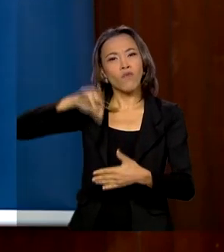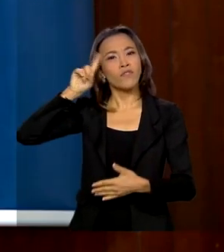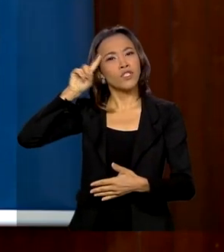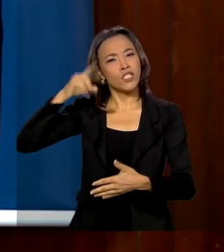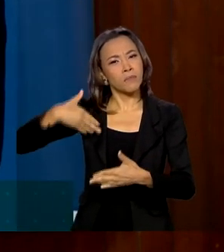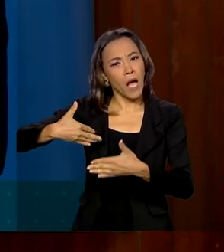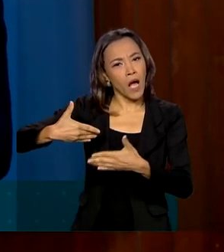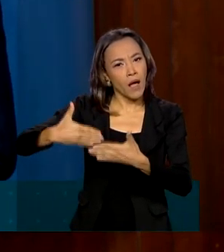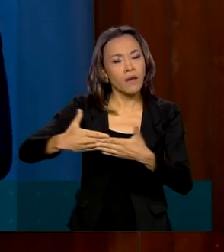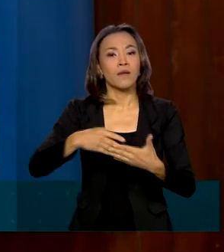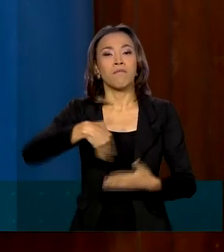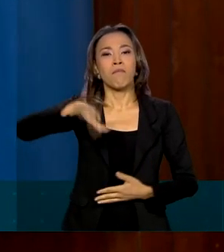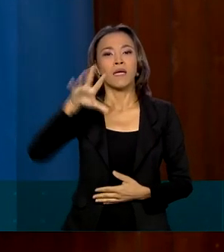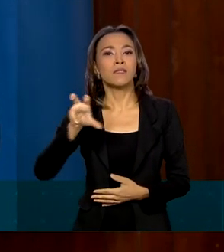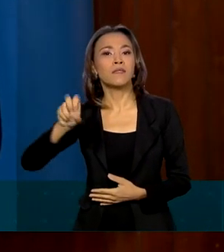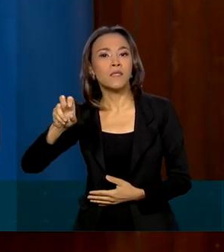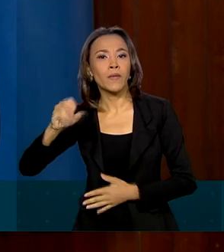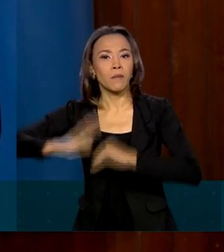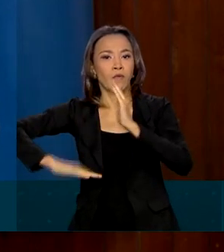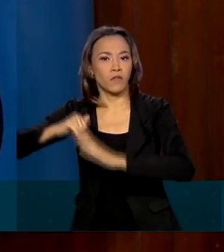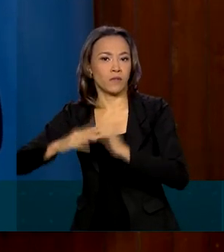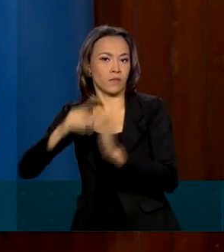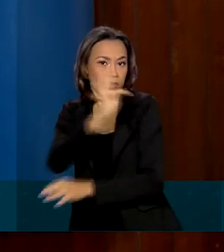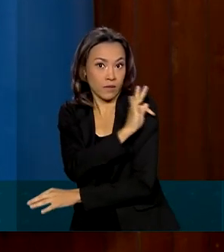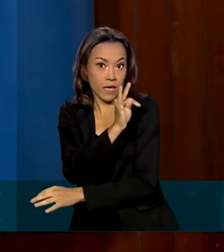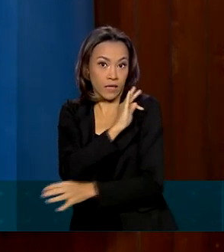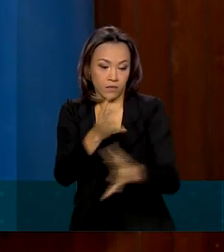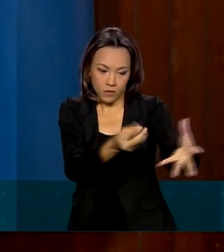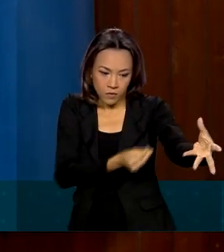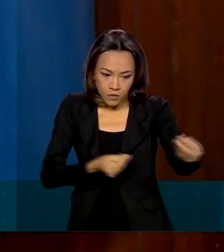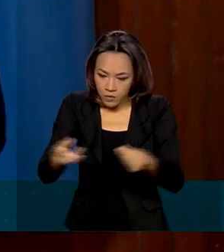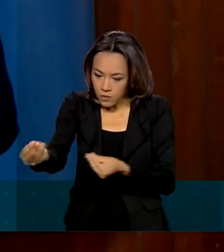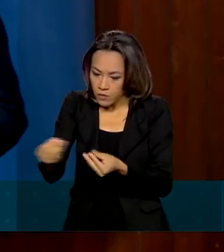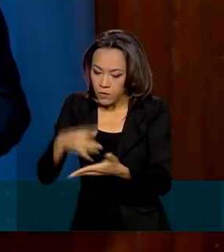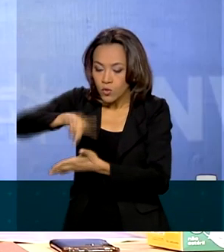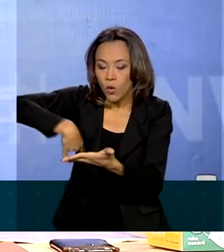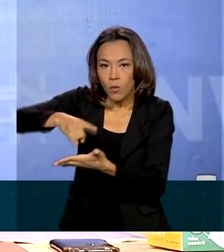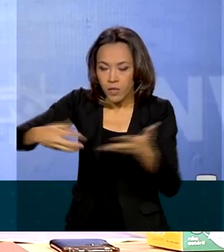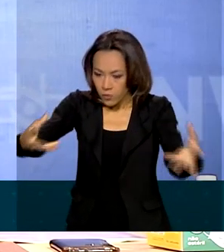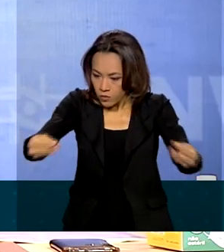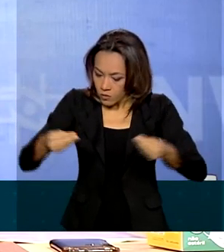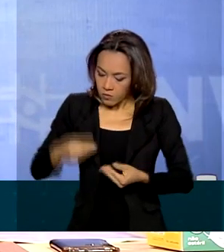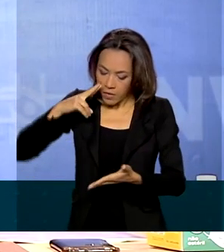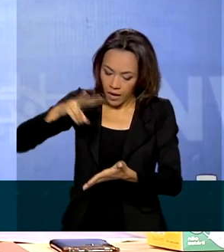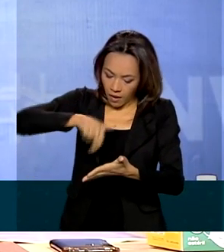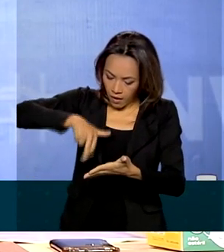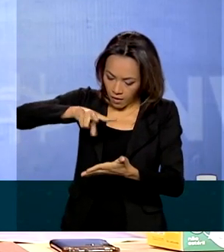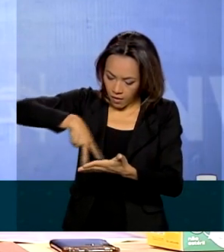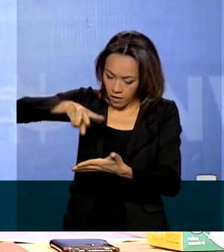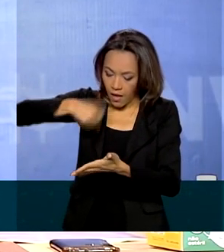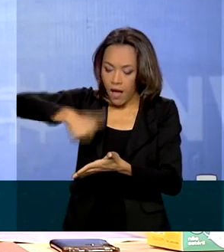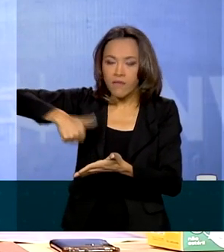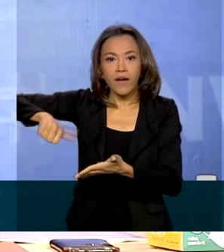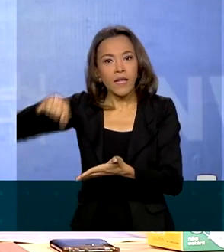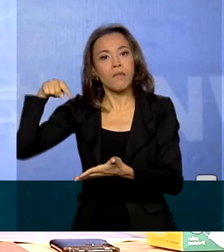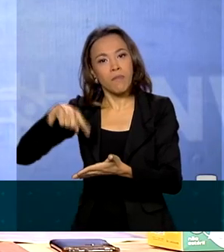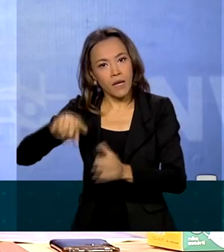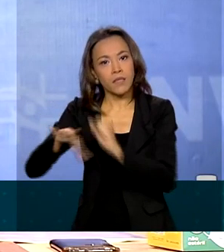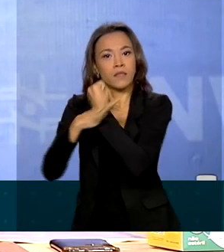50 técnicos analisaram os dados enviados pelos laboratórios para garantir a eficácia e segurança